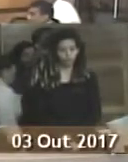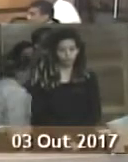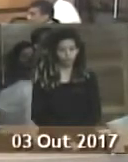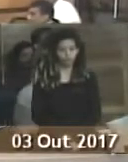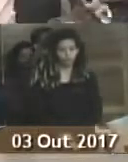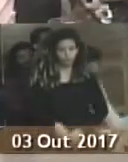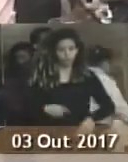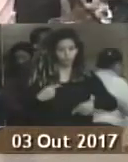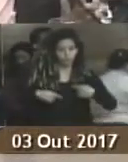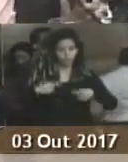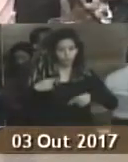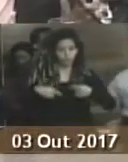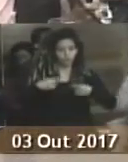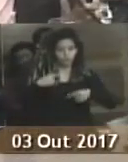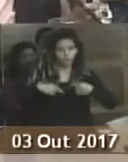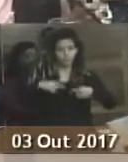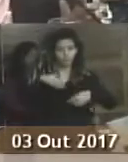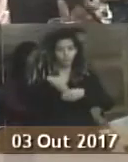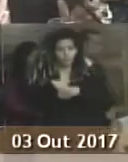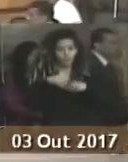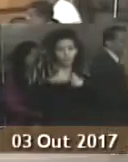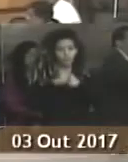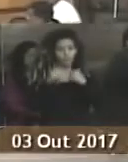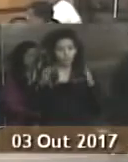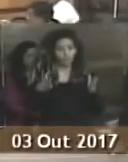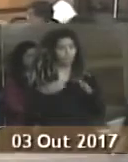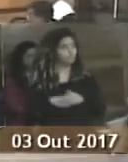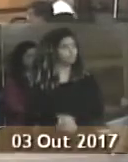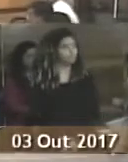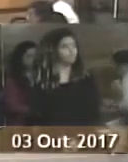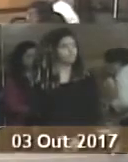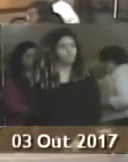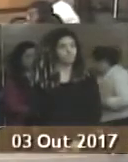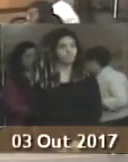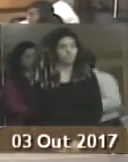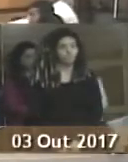Em discussão, não havendo oradores, votação aberta.